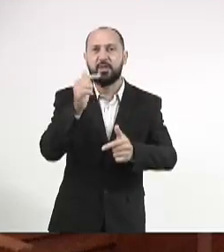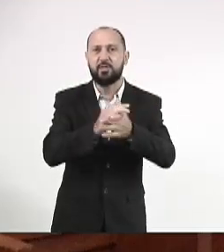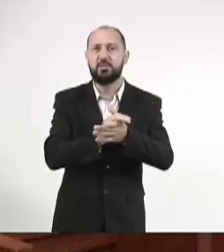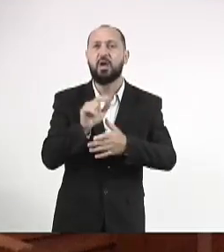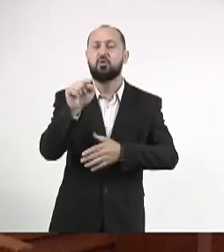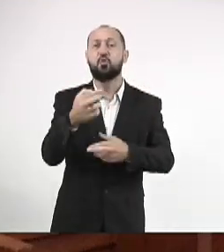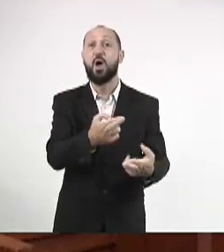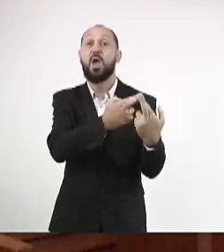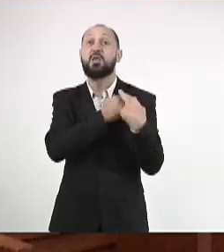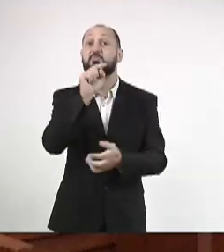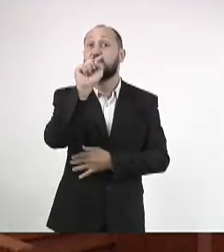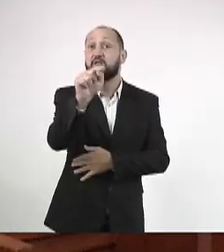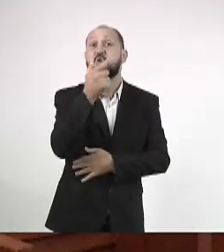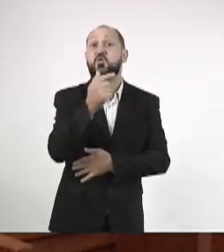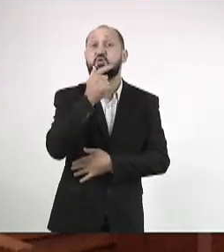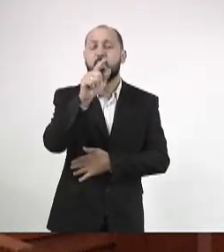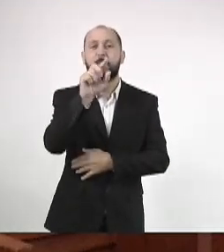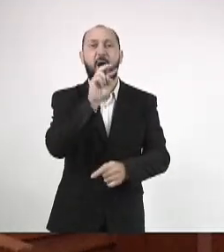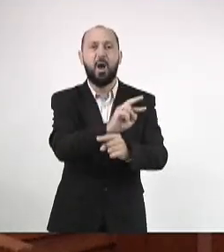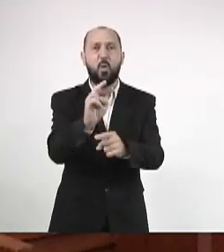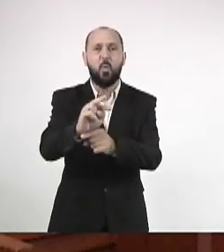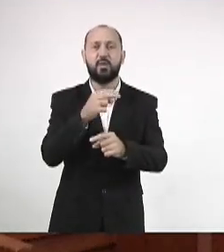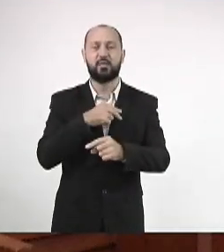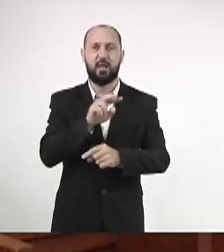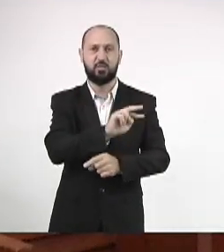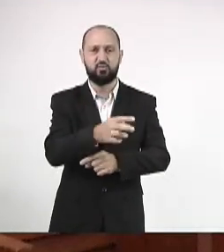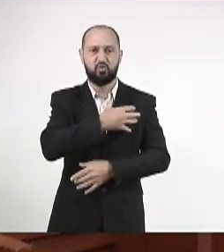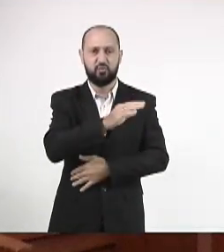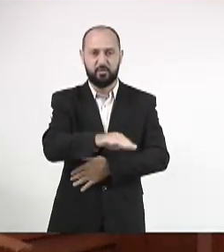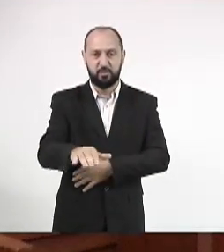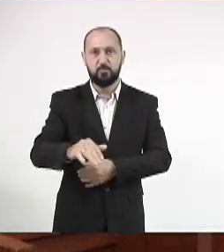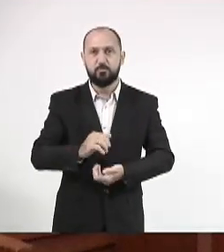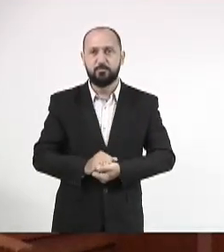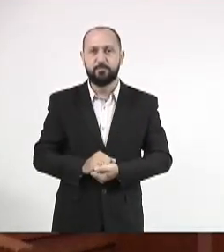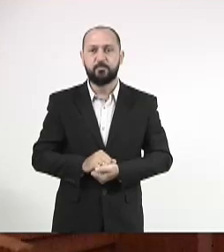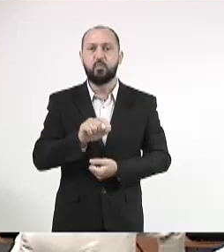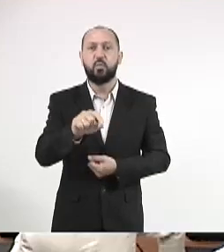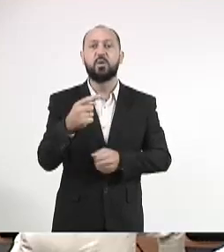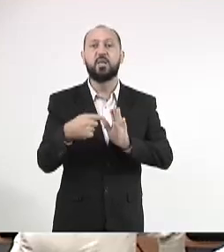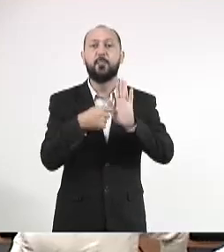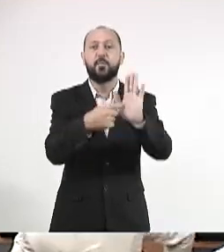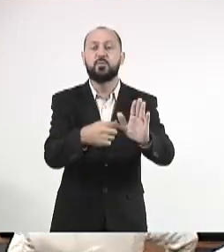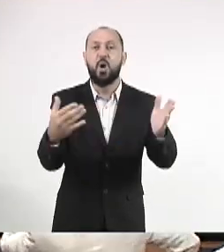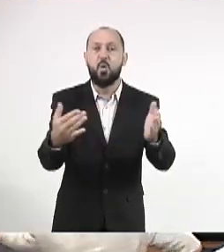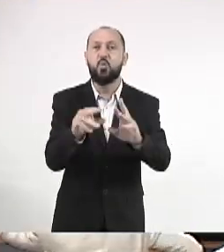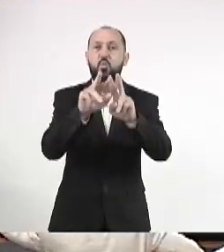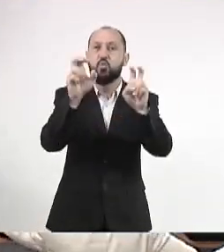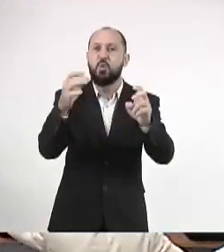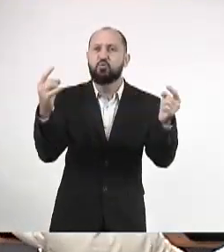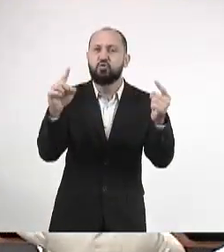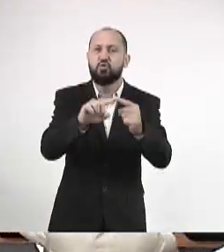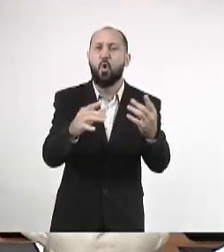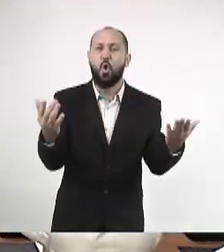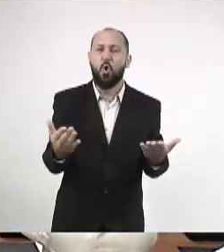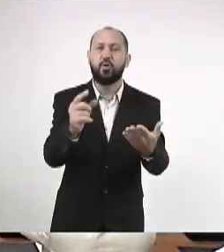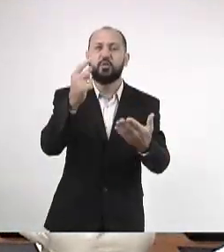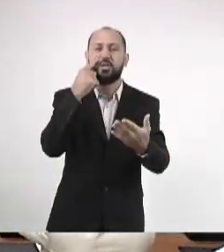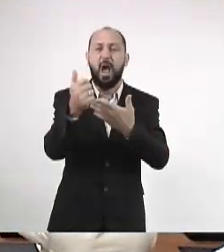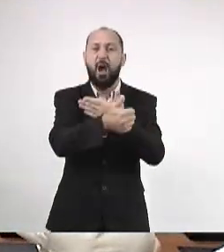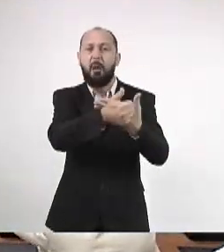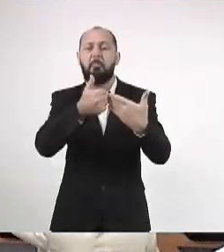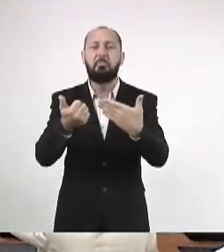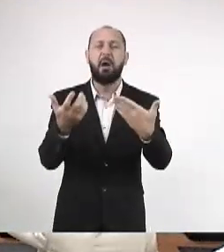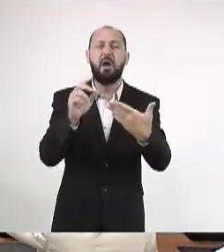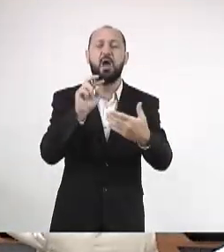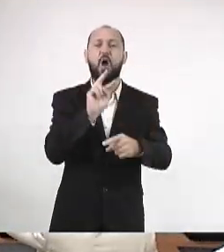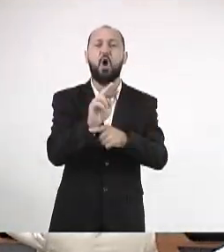sua responsabilidade também sobre a paternidade. O que está colocado na pauta do dia é um moralismo e